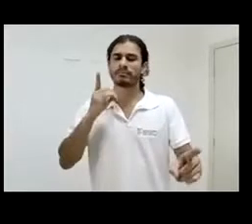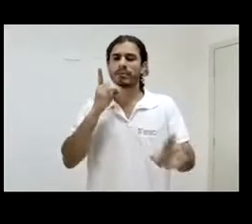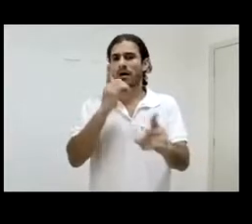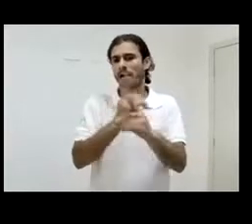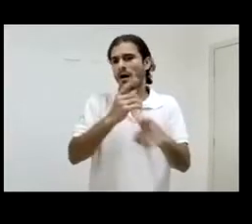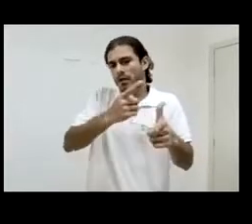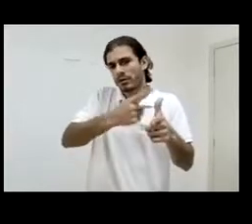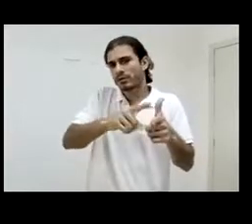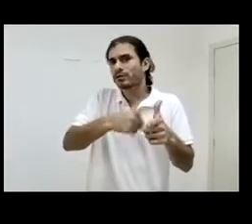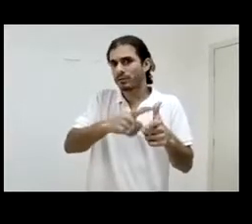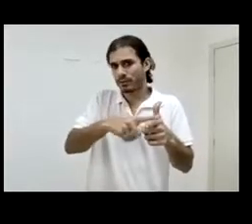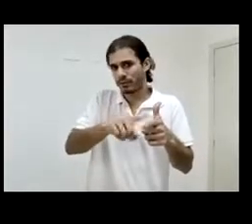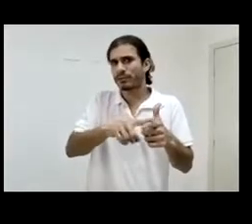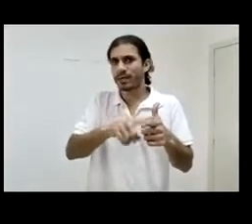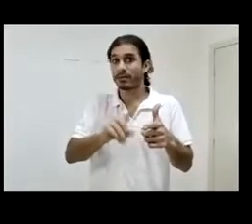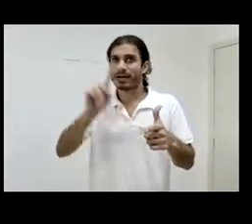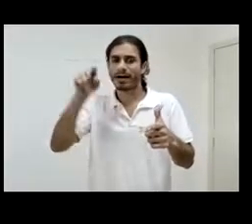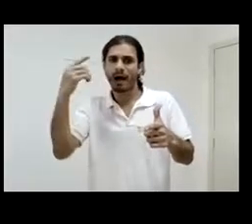essa acessibilidade.